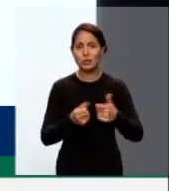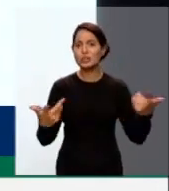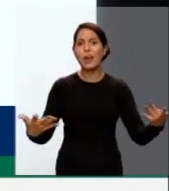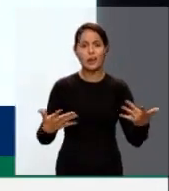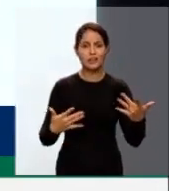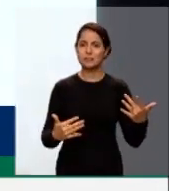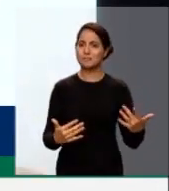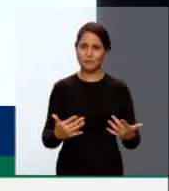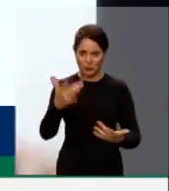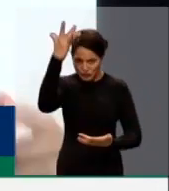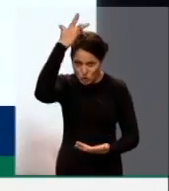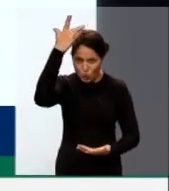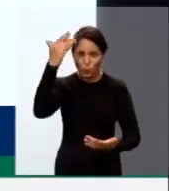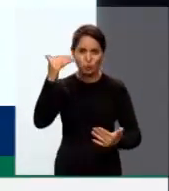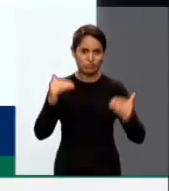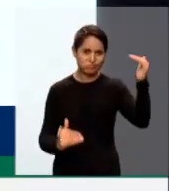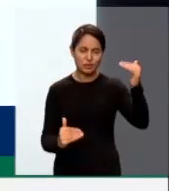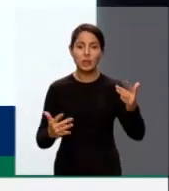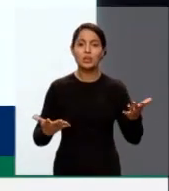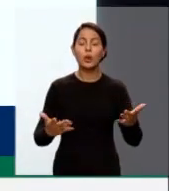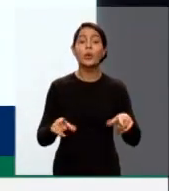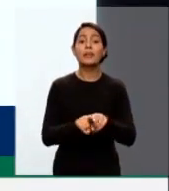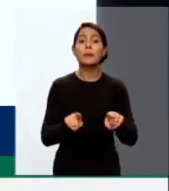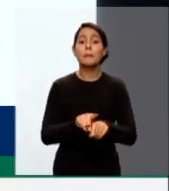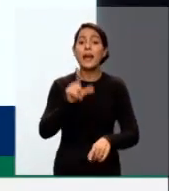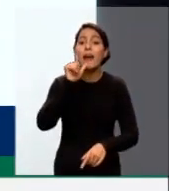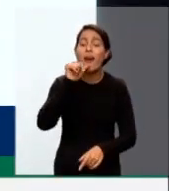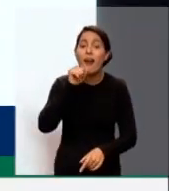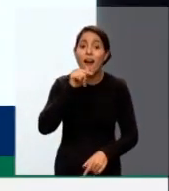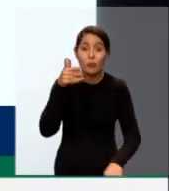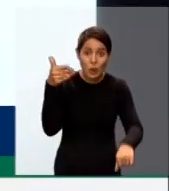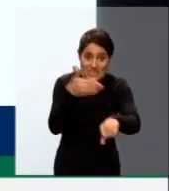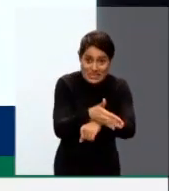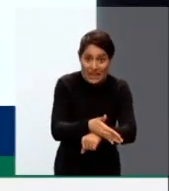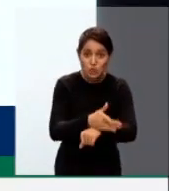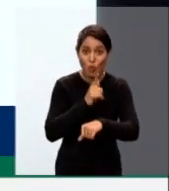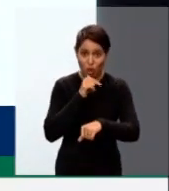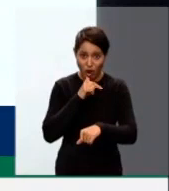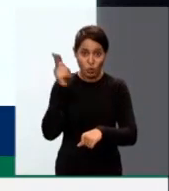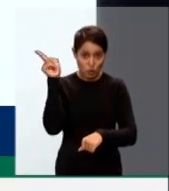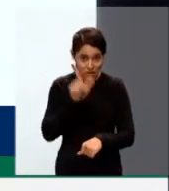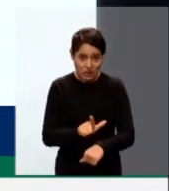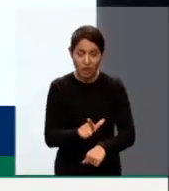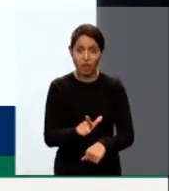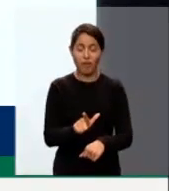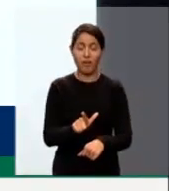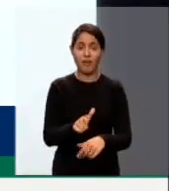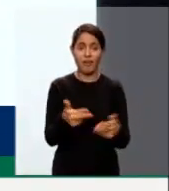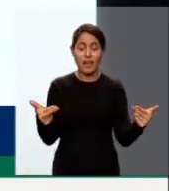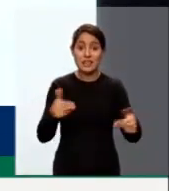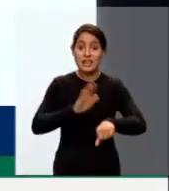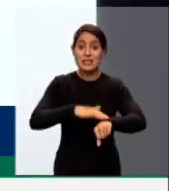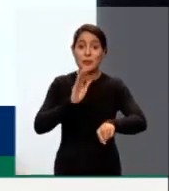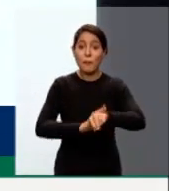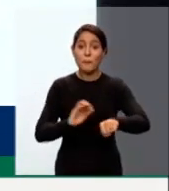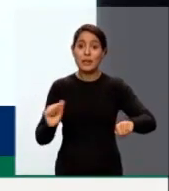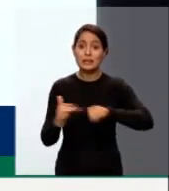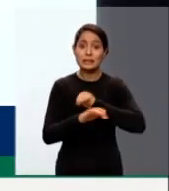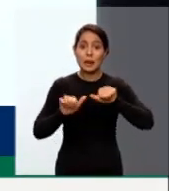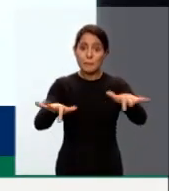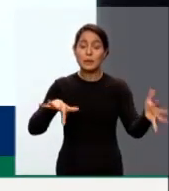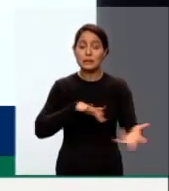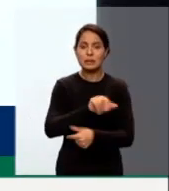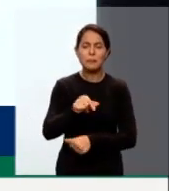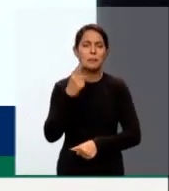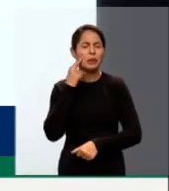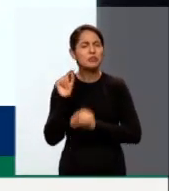Água, acesso à água. A gente está falando de pandemia. Se a gente não tem dificuldade, por exemplo, do acesso ao SUS,